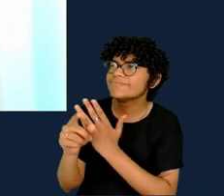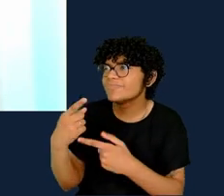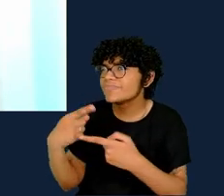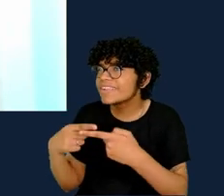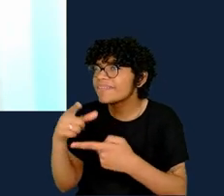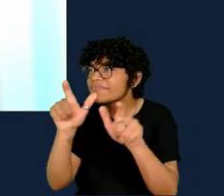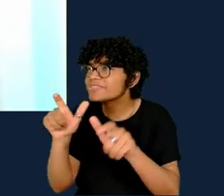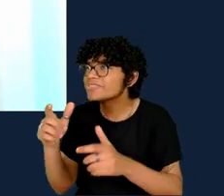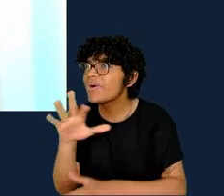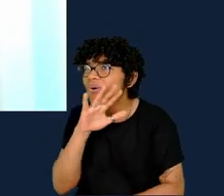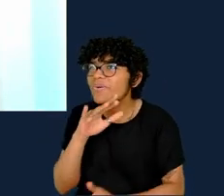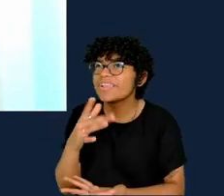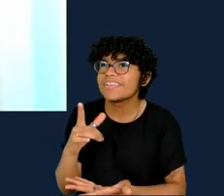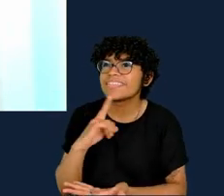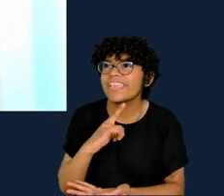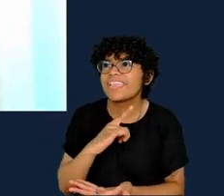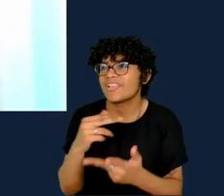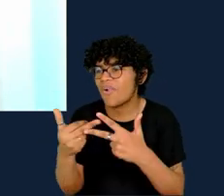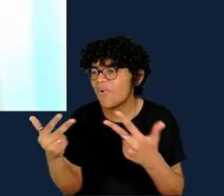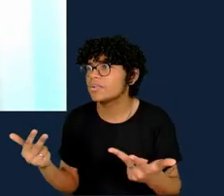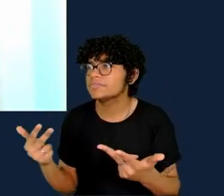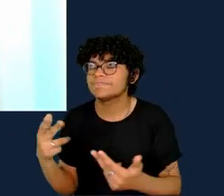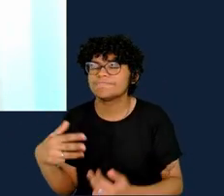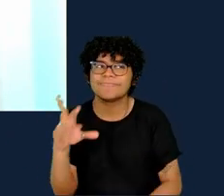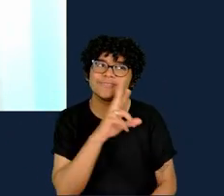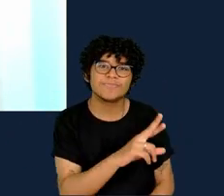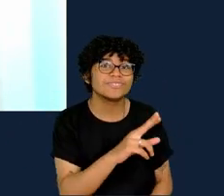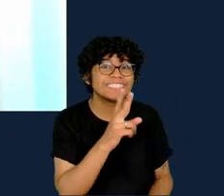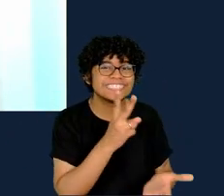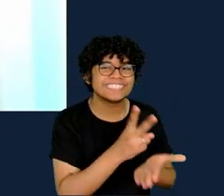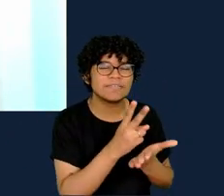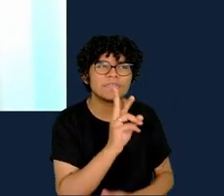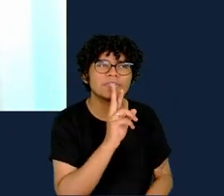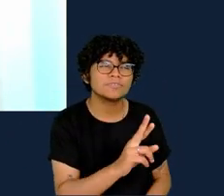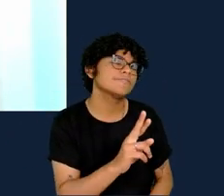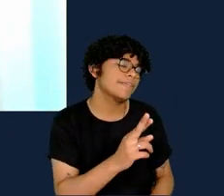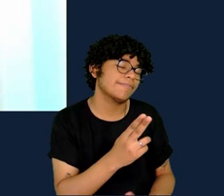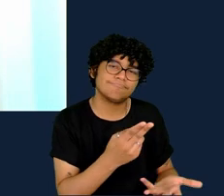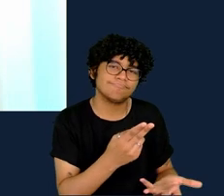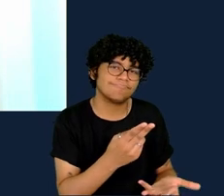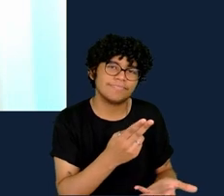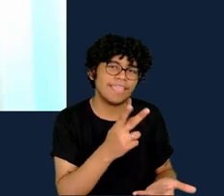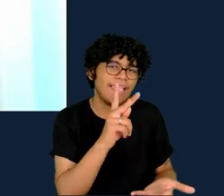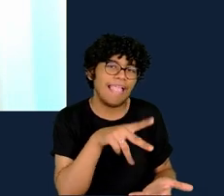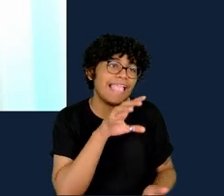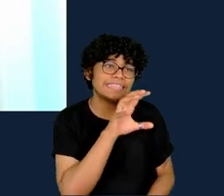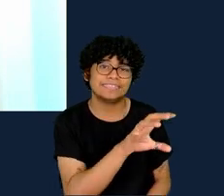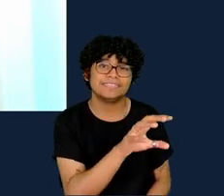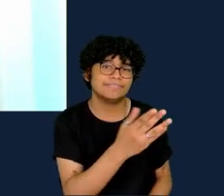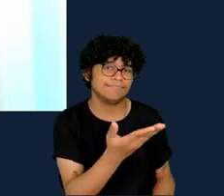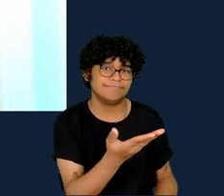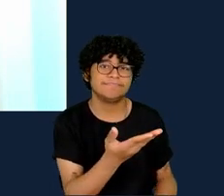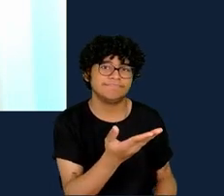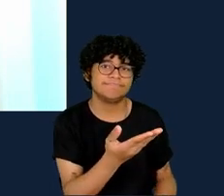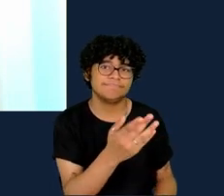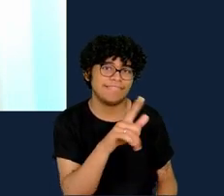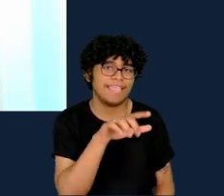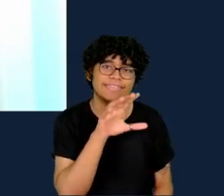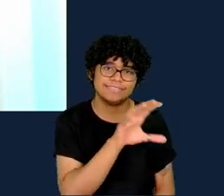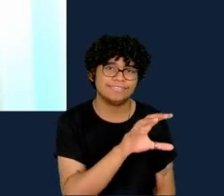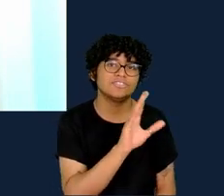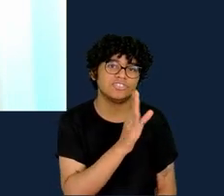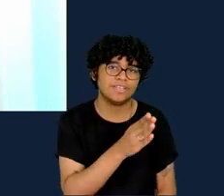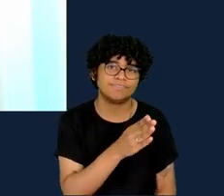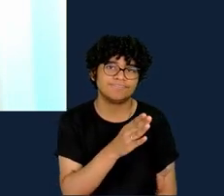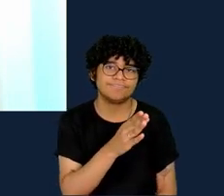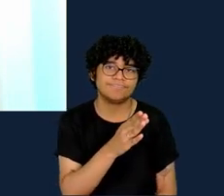coisas? Aí ele sempre responde, não, era para acontecer. Porque o Deus